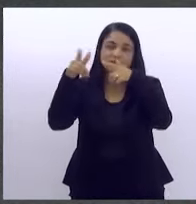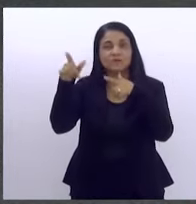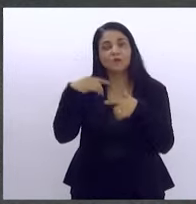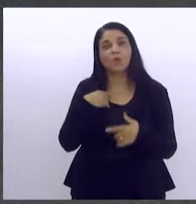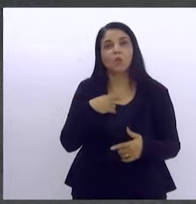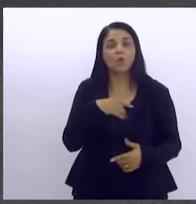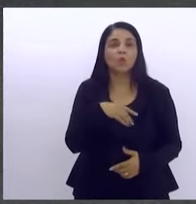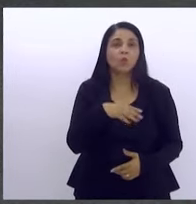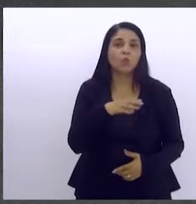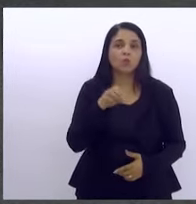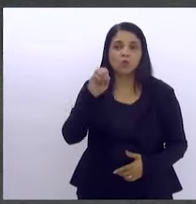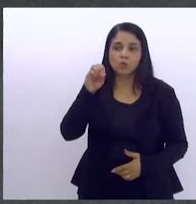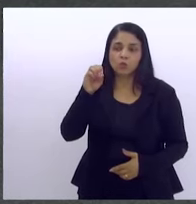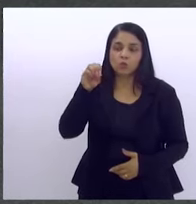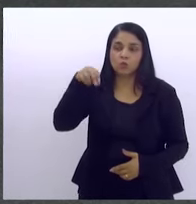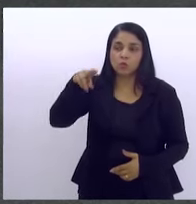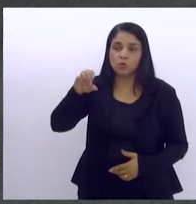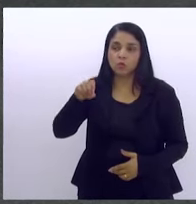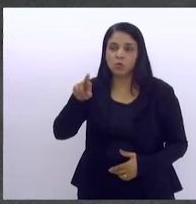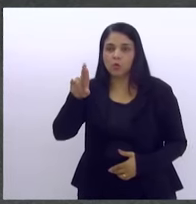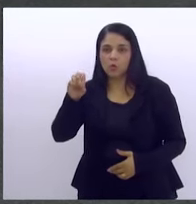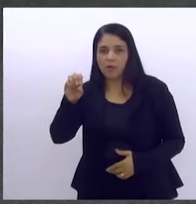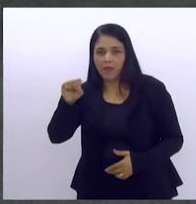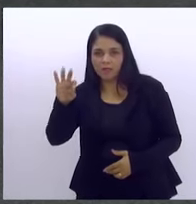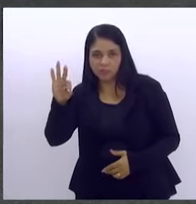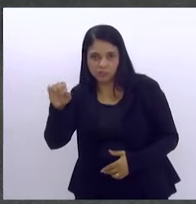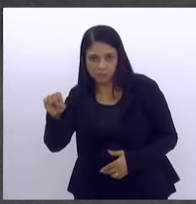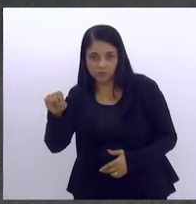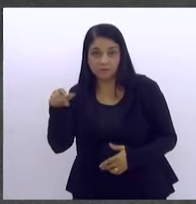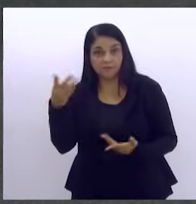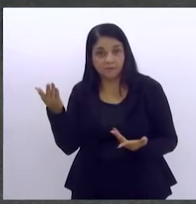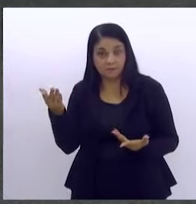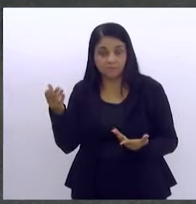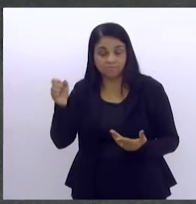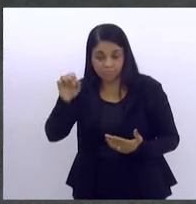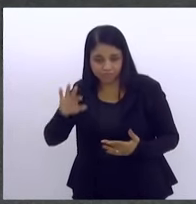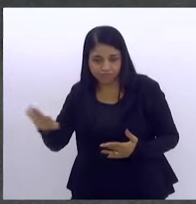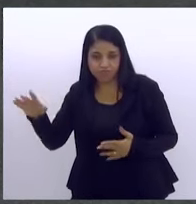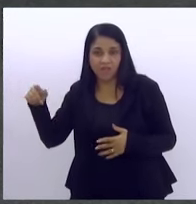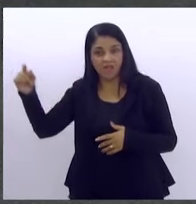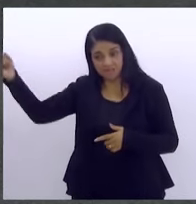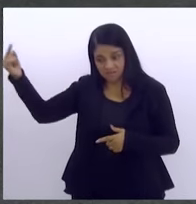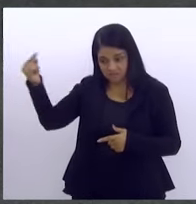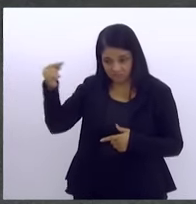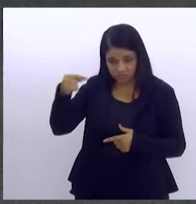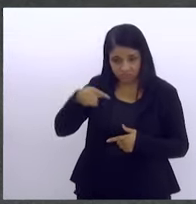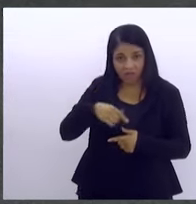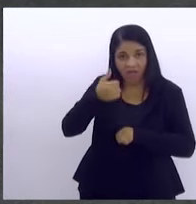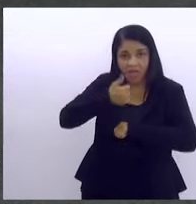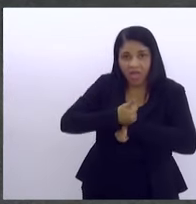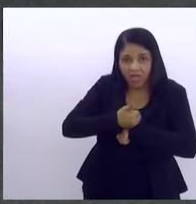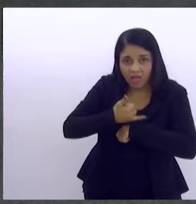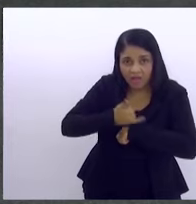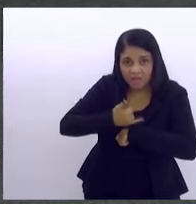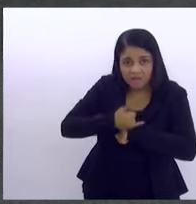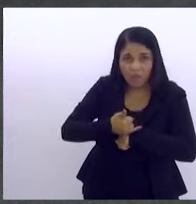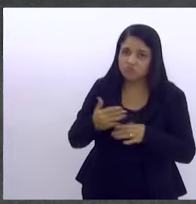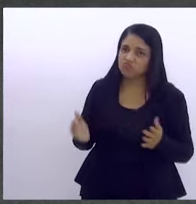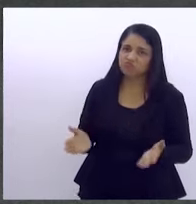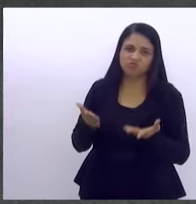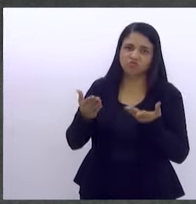Fluminense, para ser atendido aqui na capital, é algo que compromete, que não estimula o atendimento, que